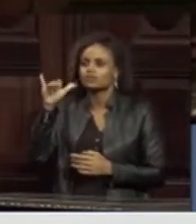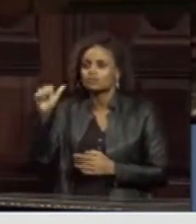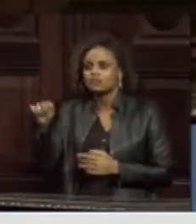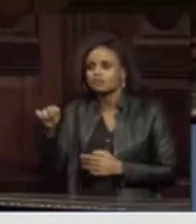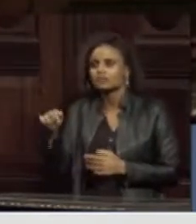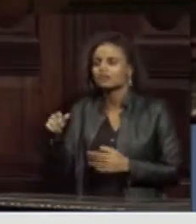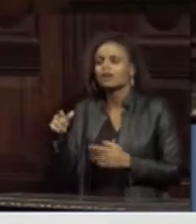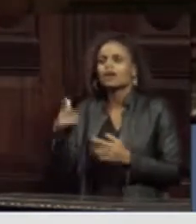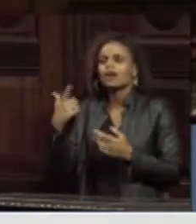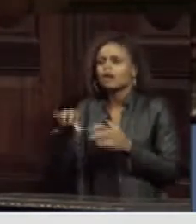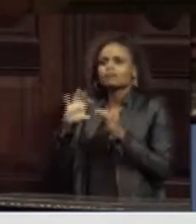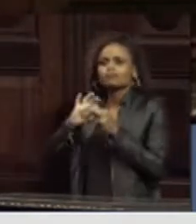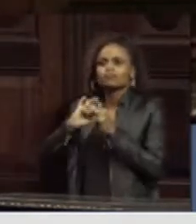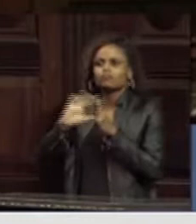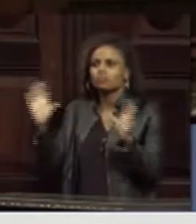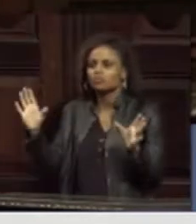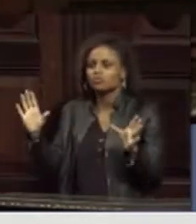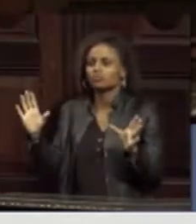configurada claramente